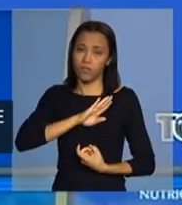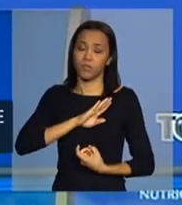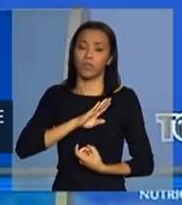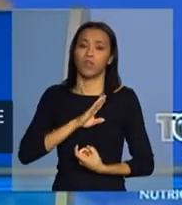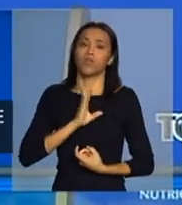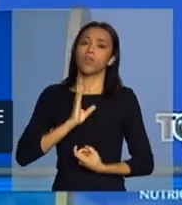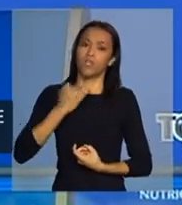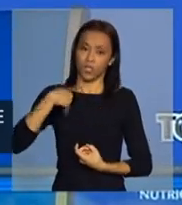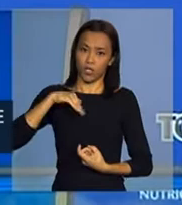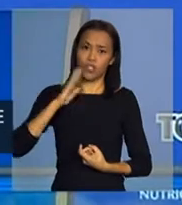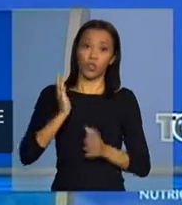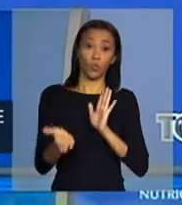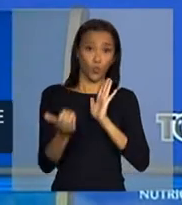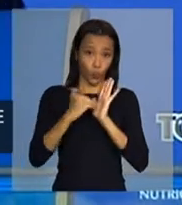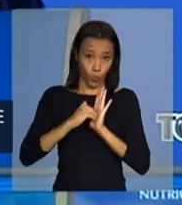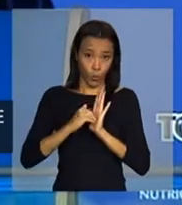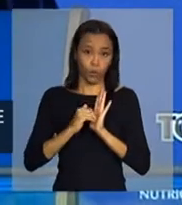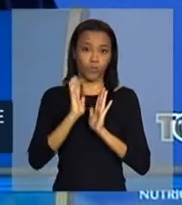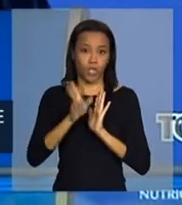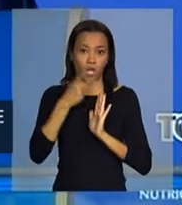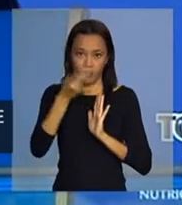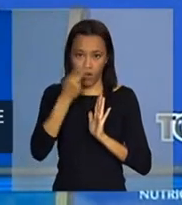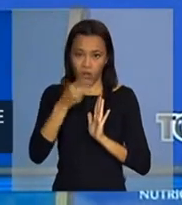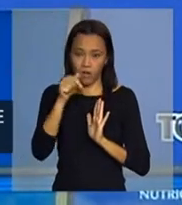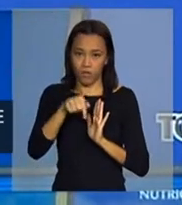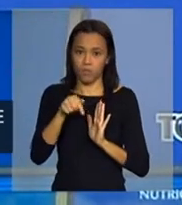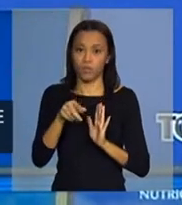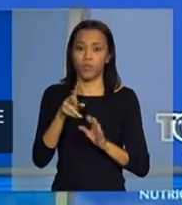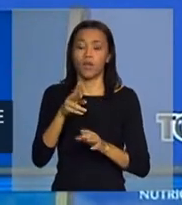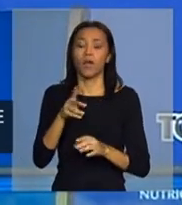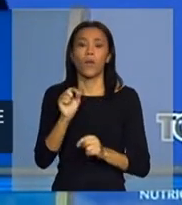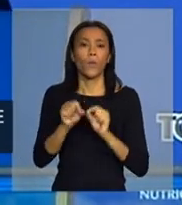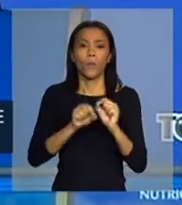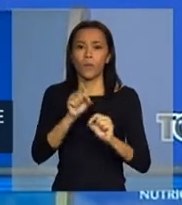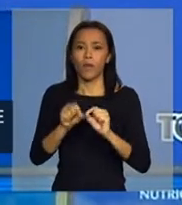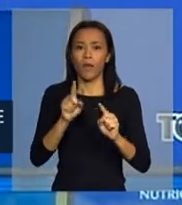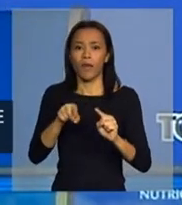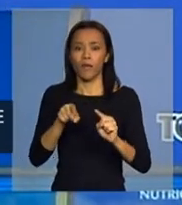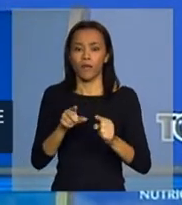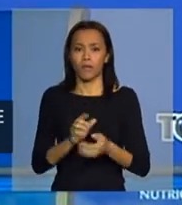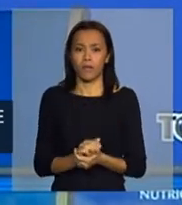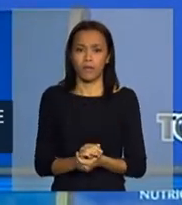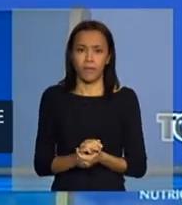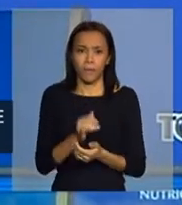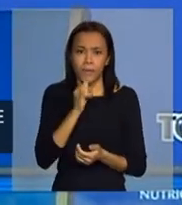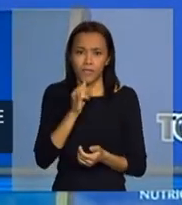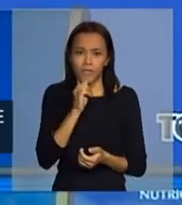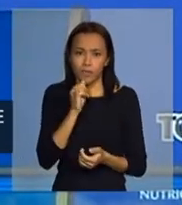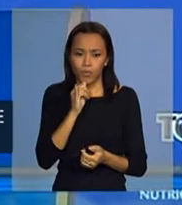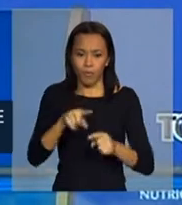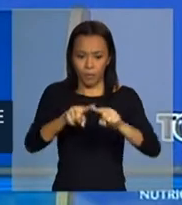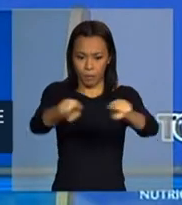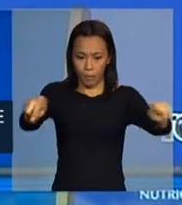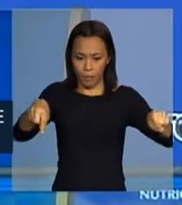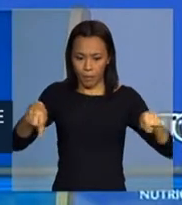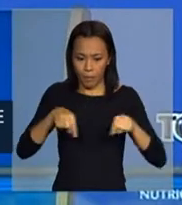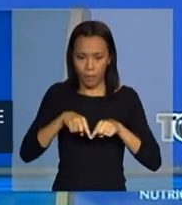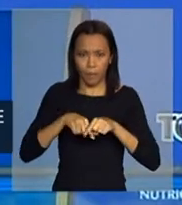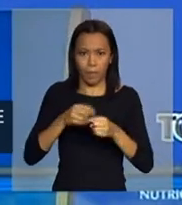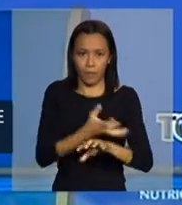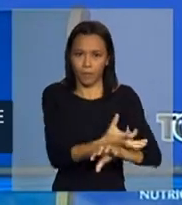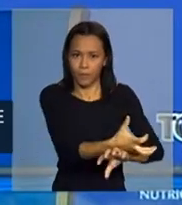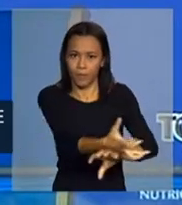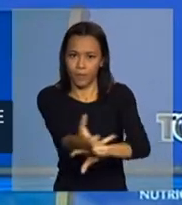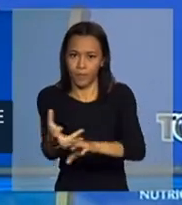expressou nesse último plano safra, é o problema da recuperação de pastagens. Nós